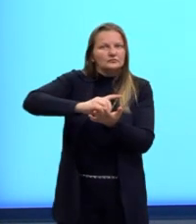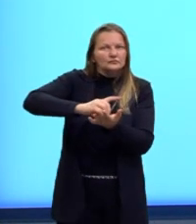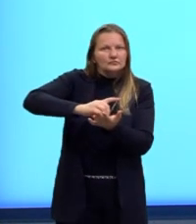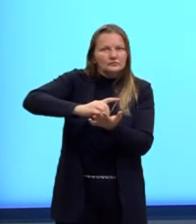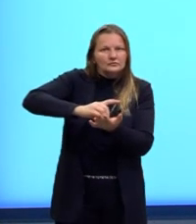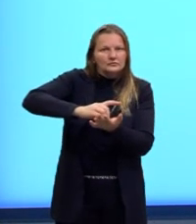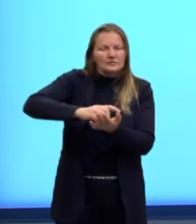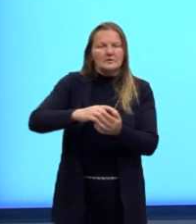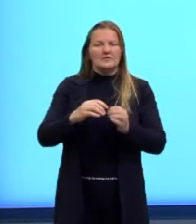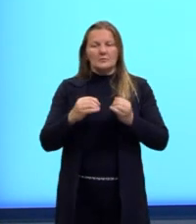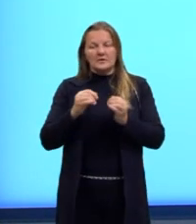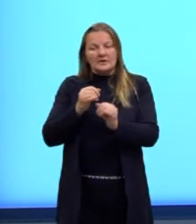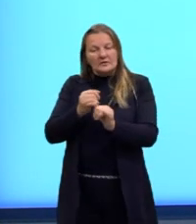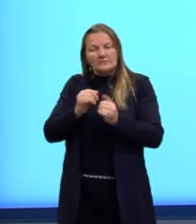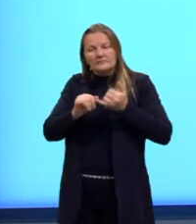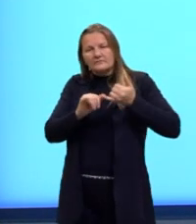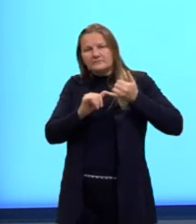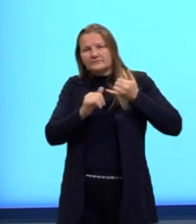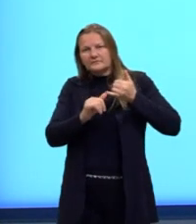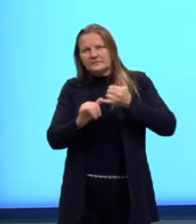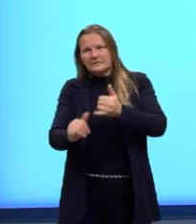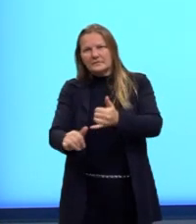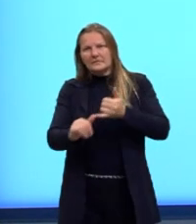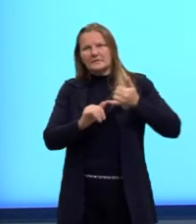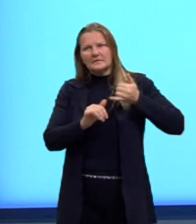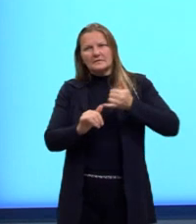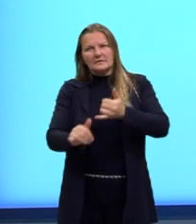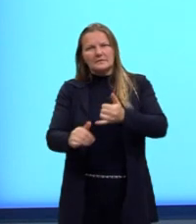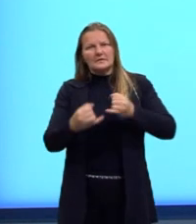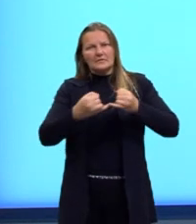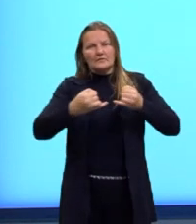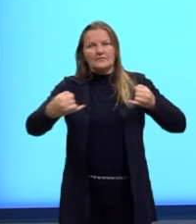né, corrente nesse fio, corrente